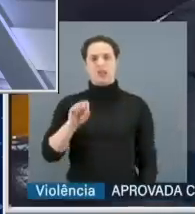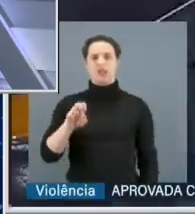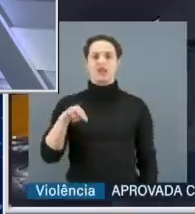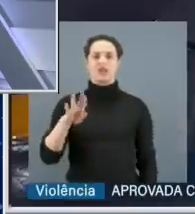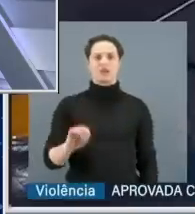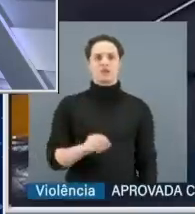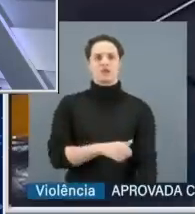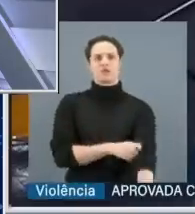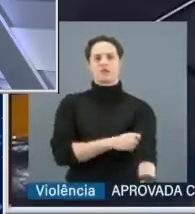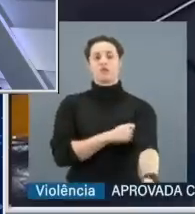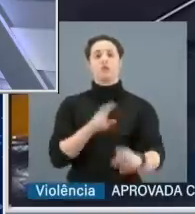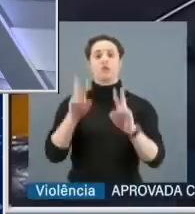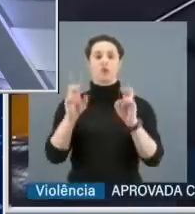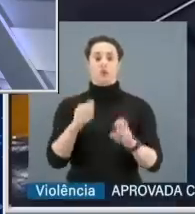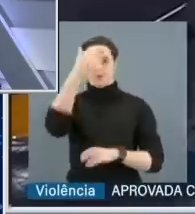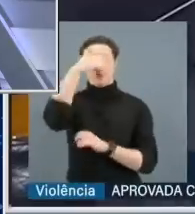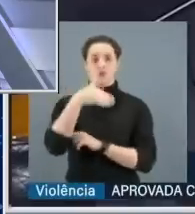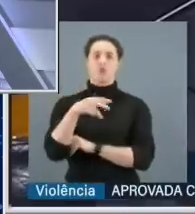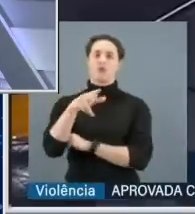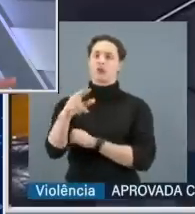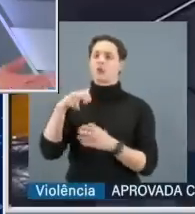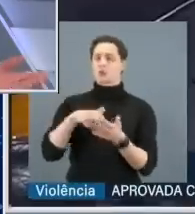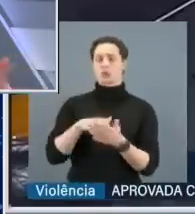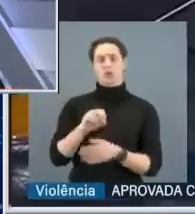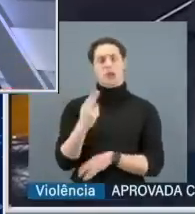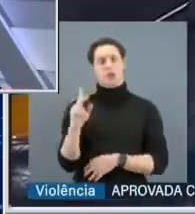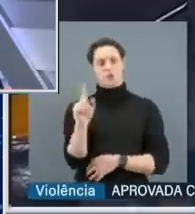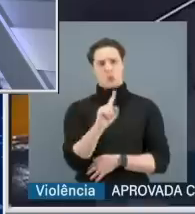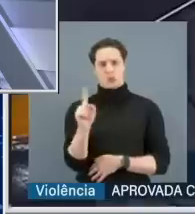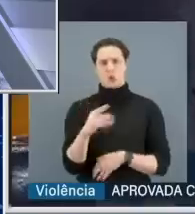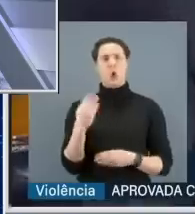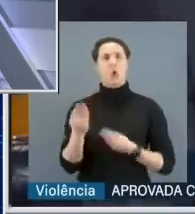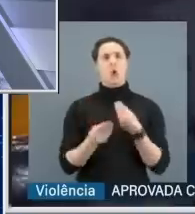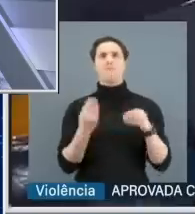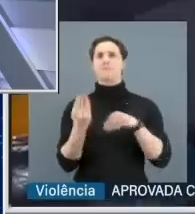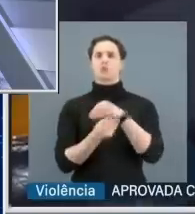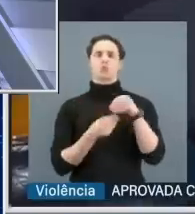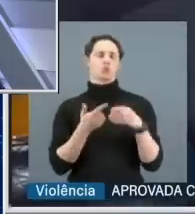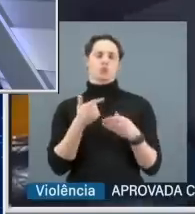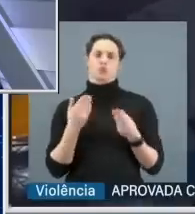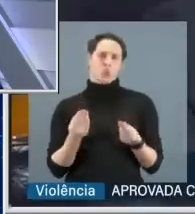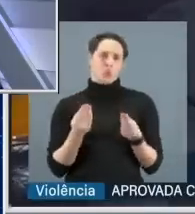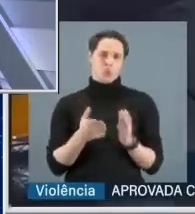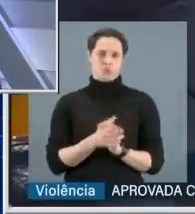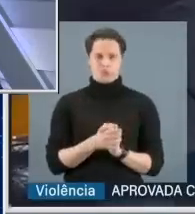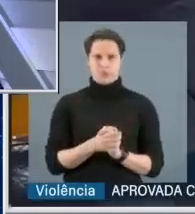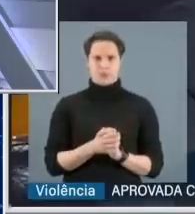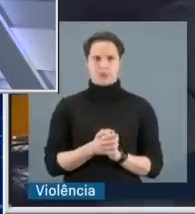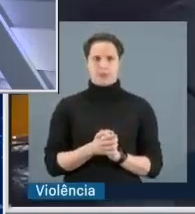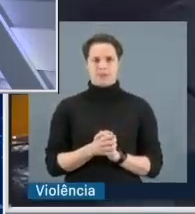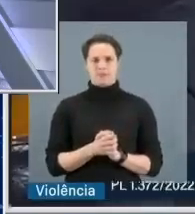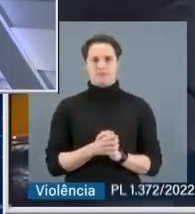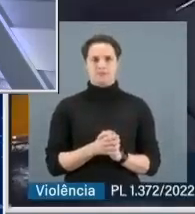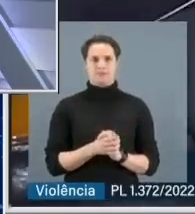padre. Se ela não respeita padre, por que que eu vou achar que ela vai respeitar o depoente